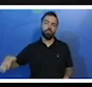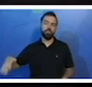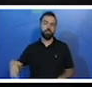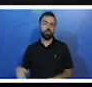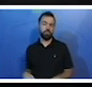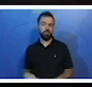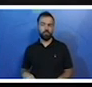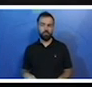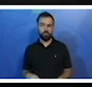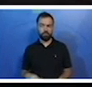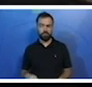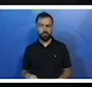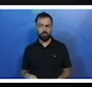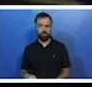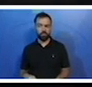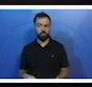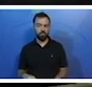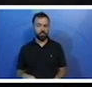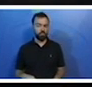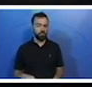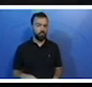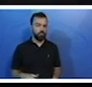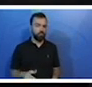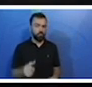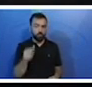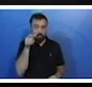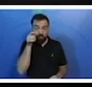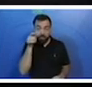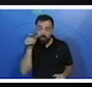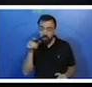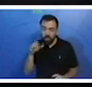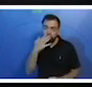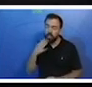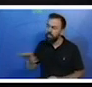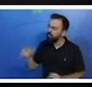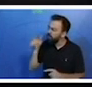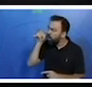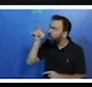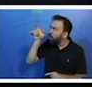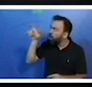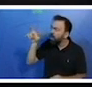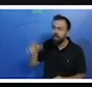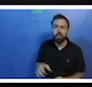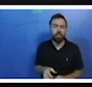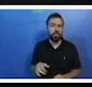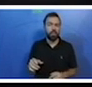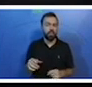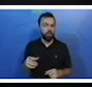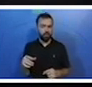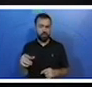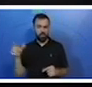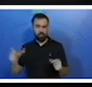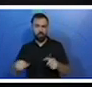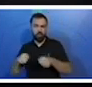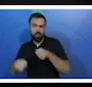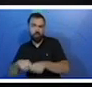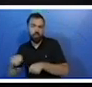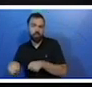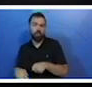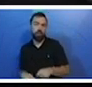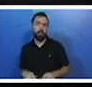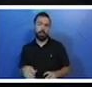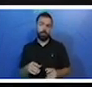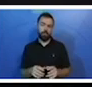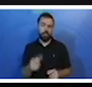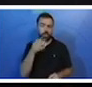que ainda não têm essa prática motora, ao observar alguém andando de bicicleta, ela tem esse anseio de querer aprender aquele tipo de movimento. Só que não